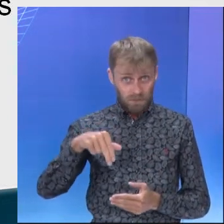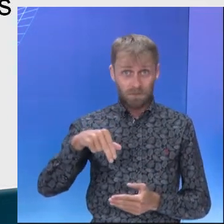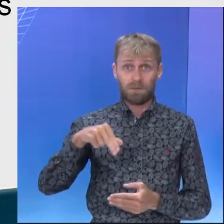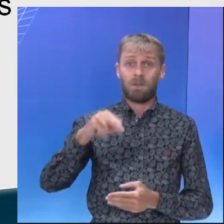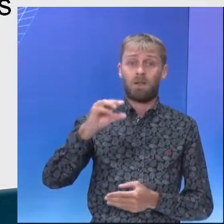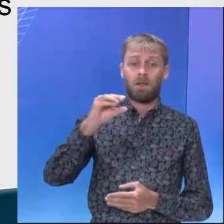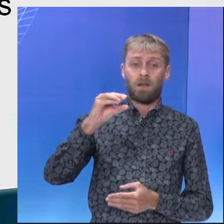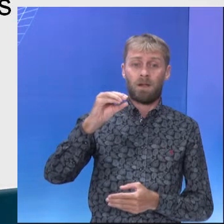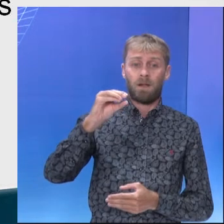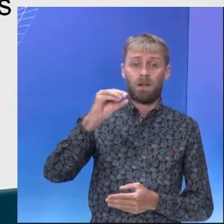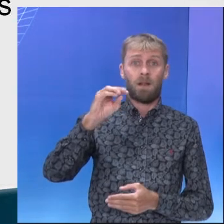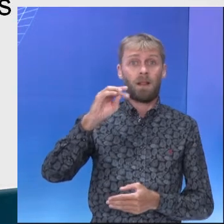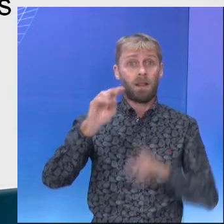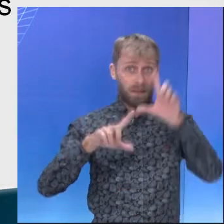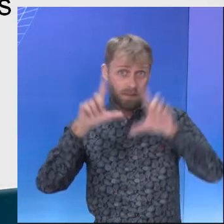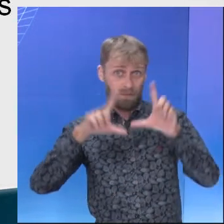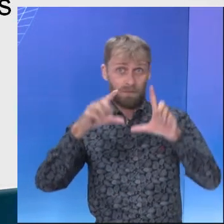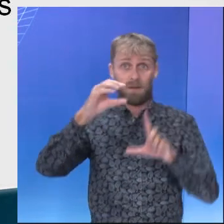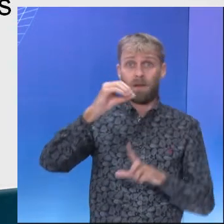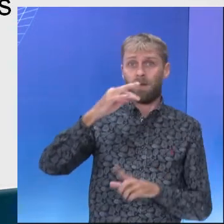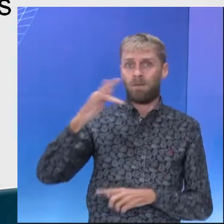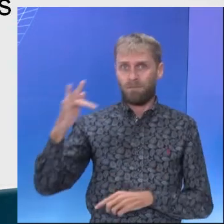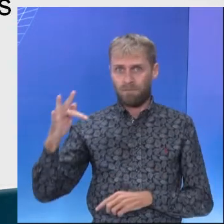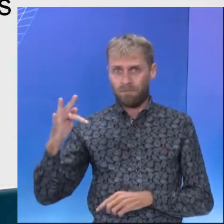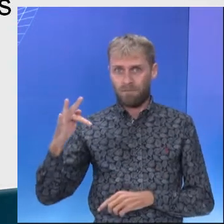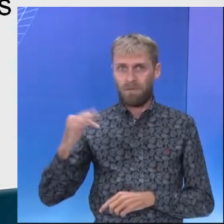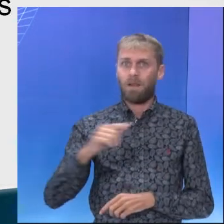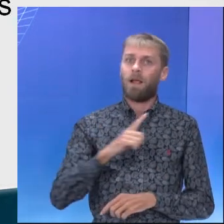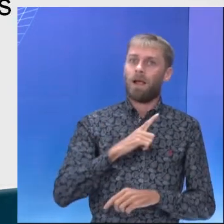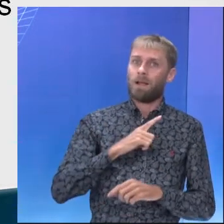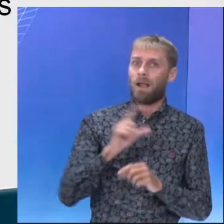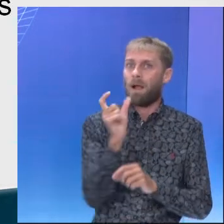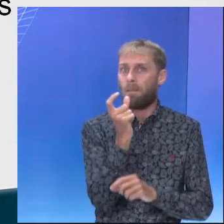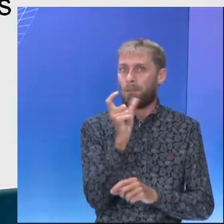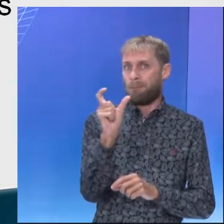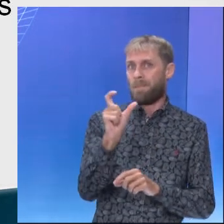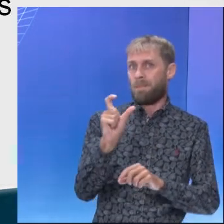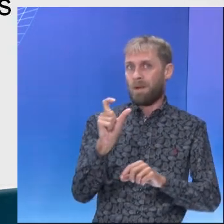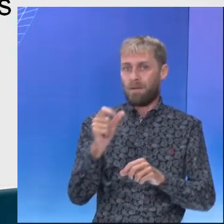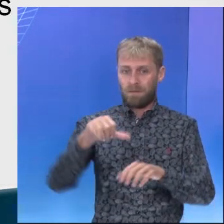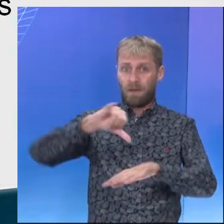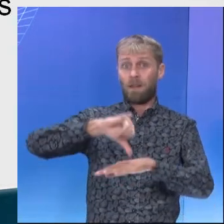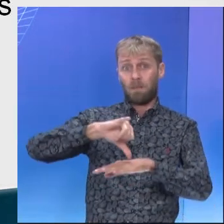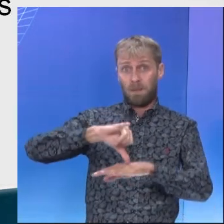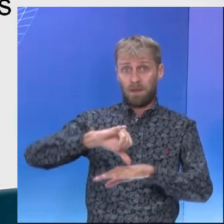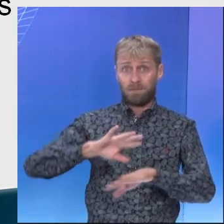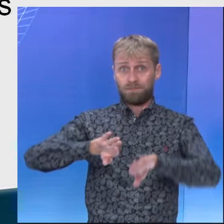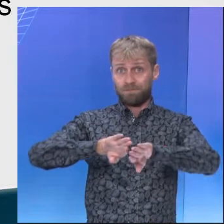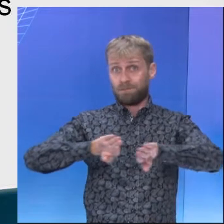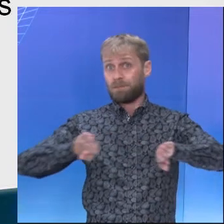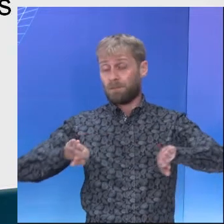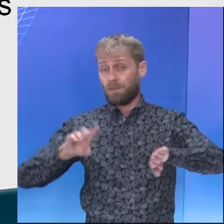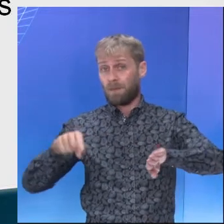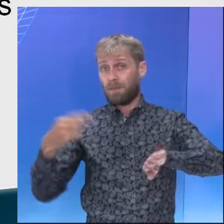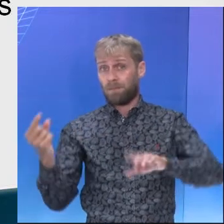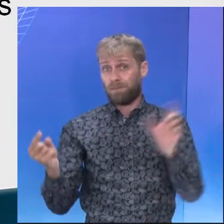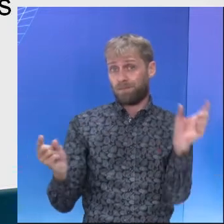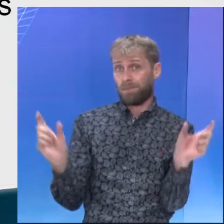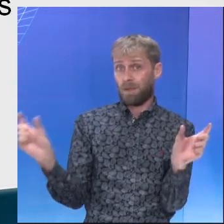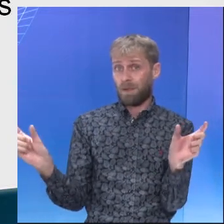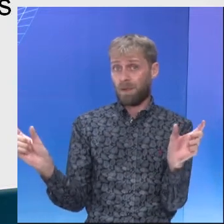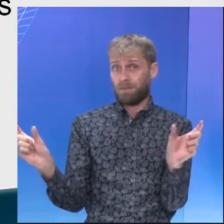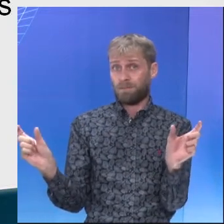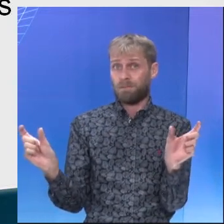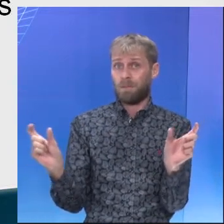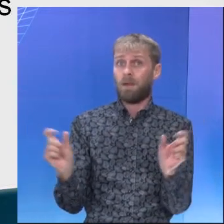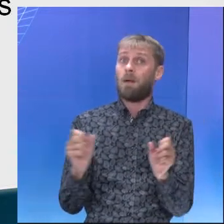turn, entre turn tem the TV, que é o complemento, e off. Então, eu tanto posso dizer please